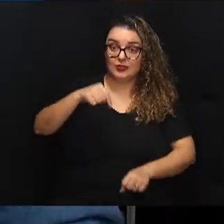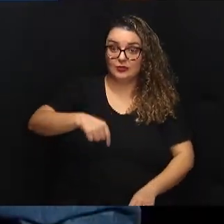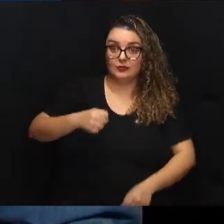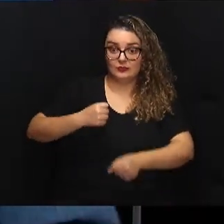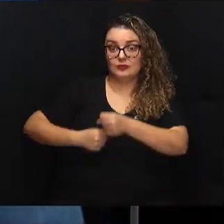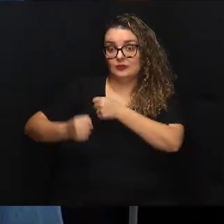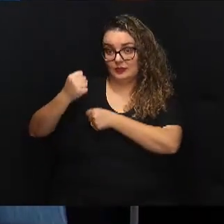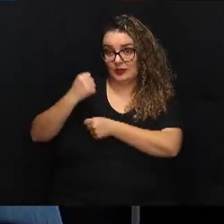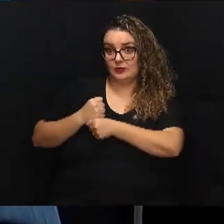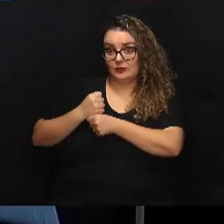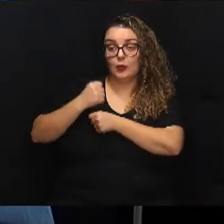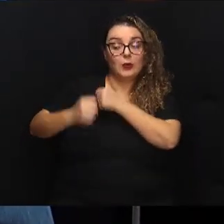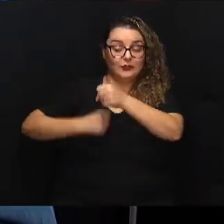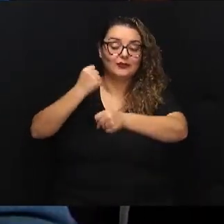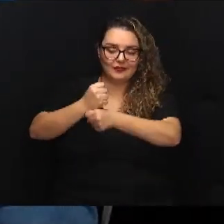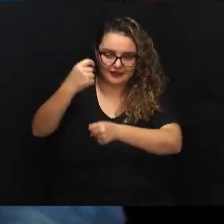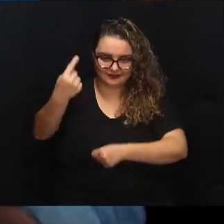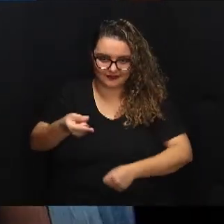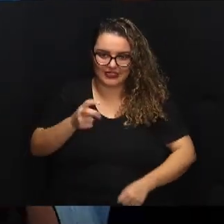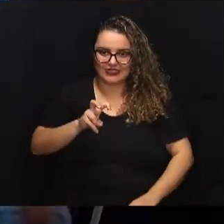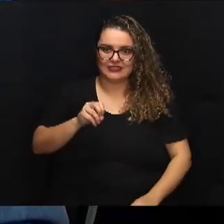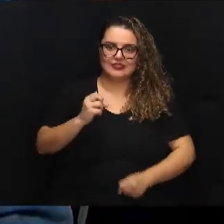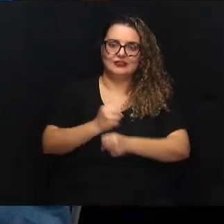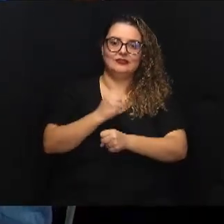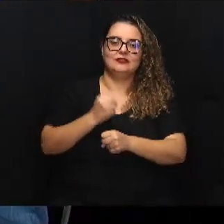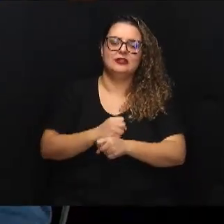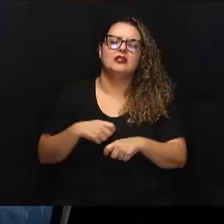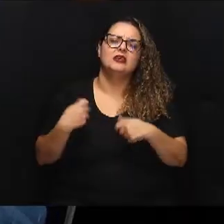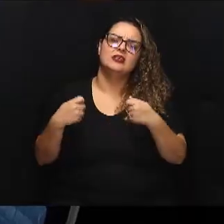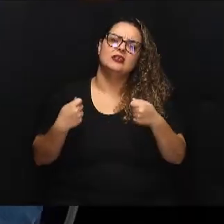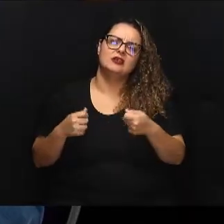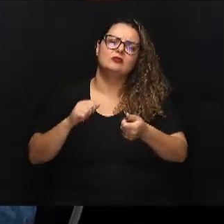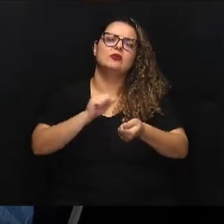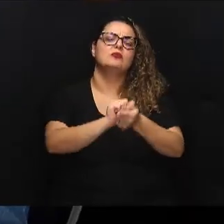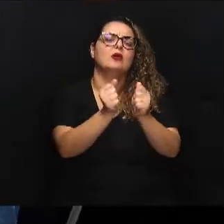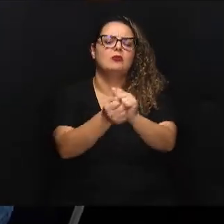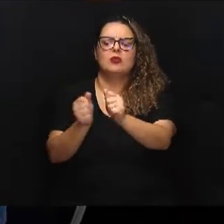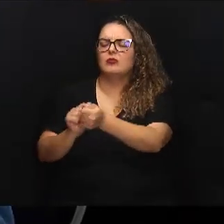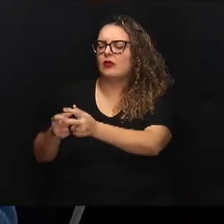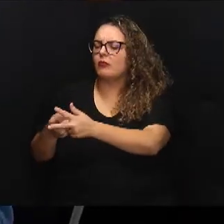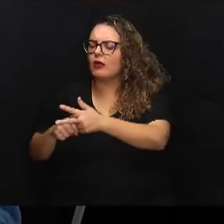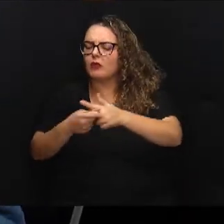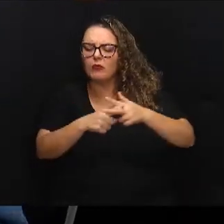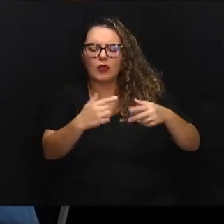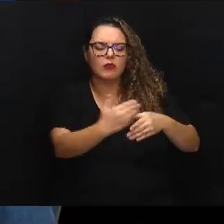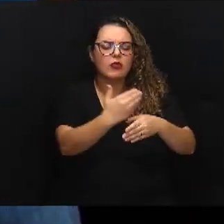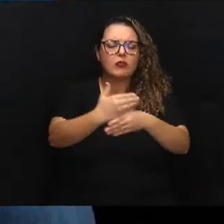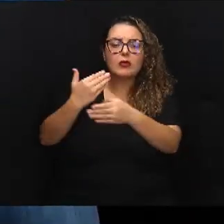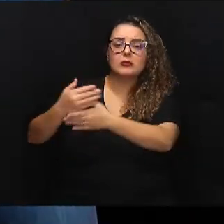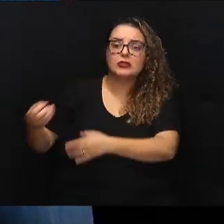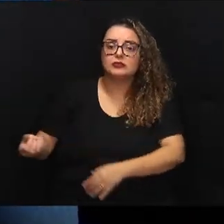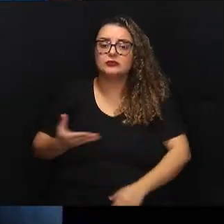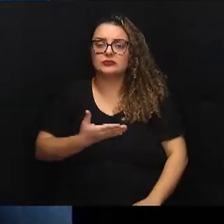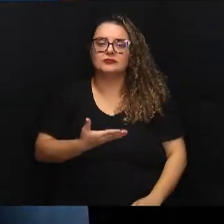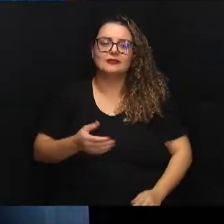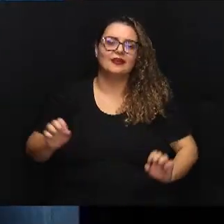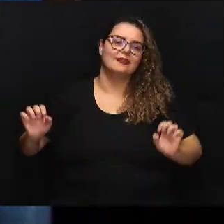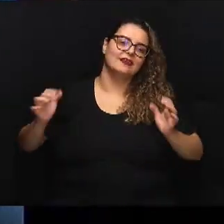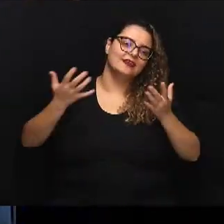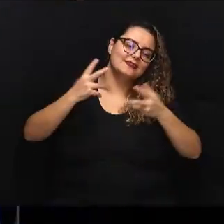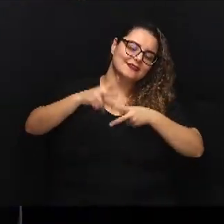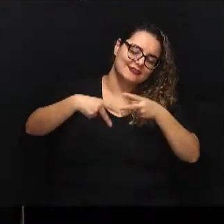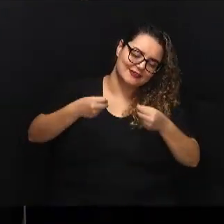vem 50 anos. E precisava dessa restauração, dessa reforma. E esse show de